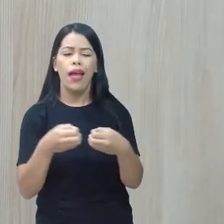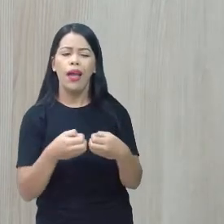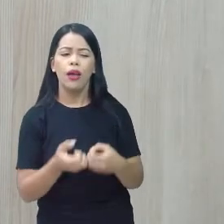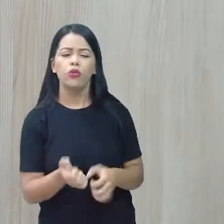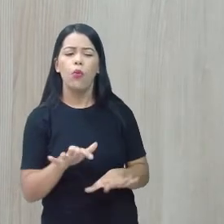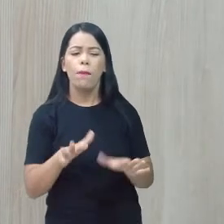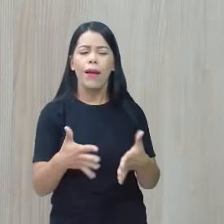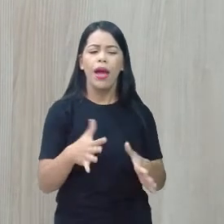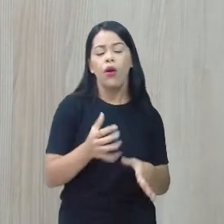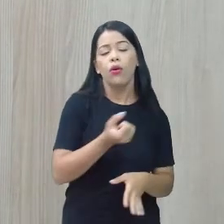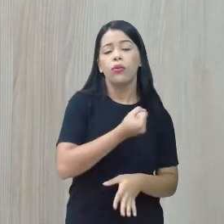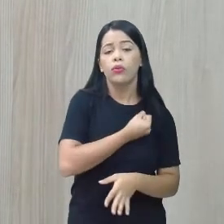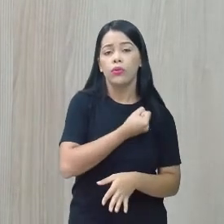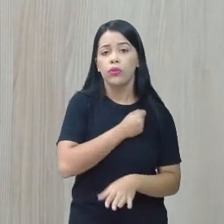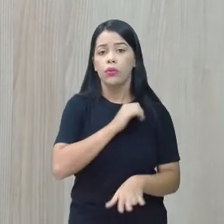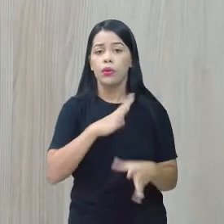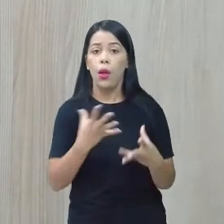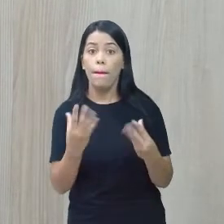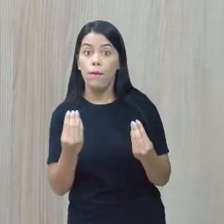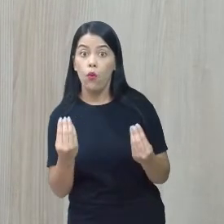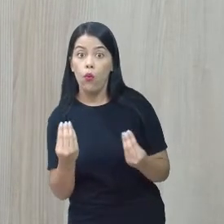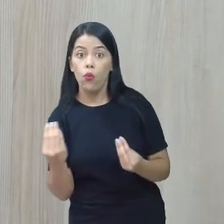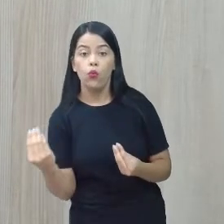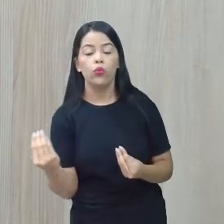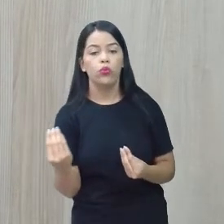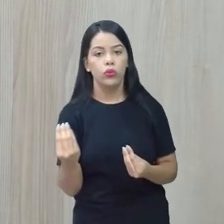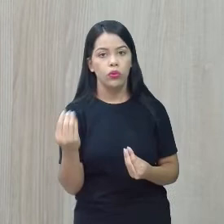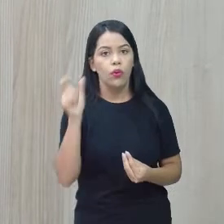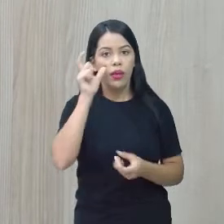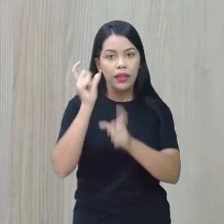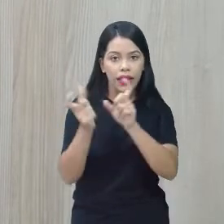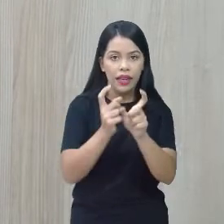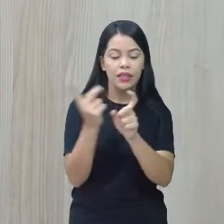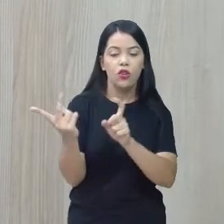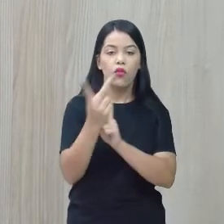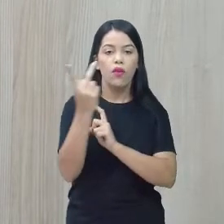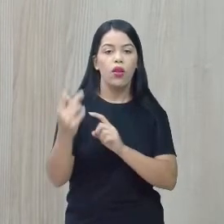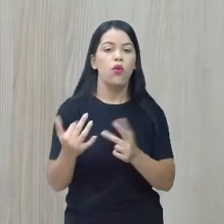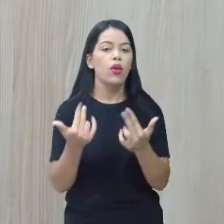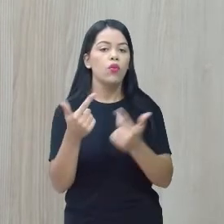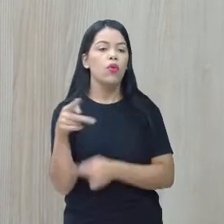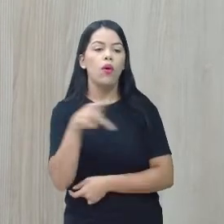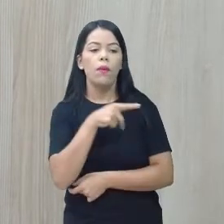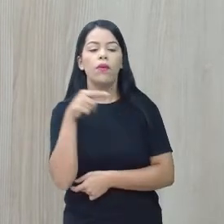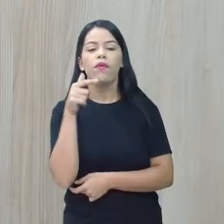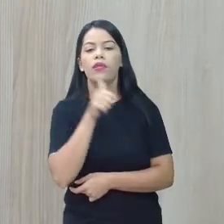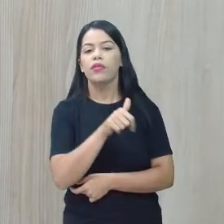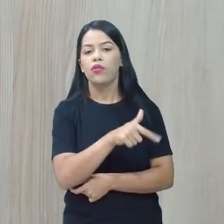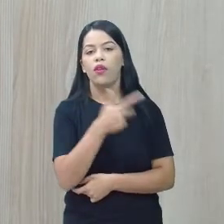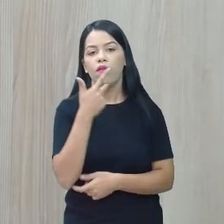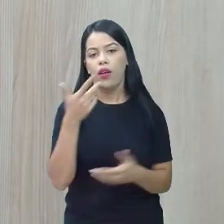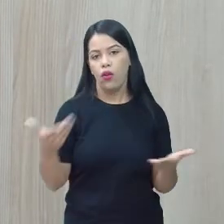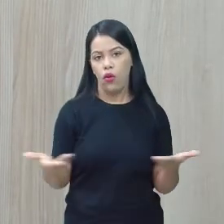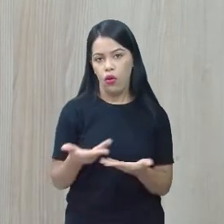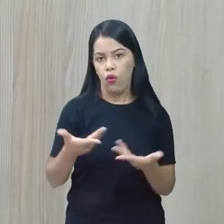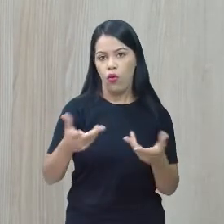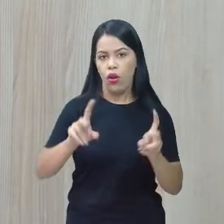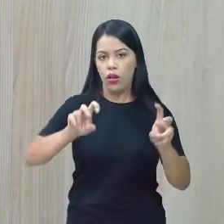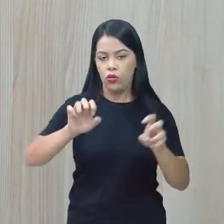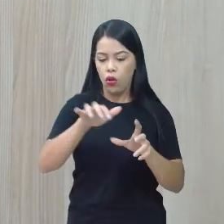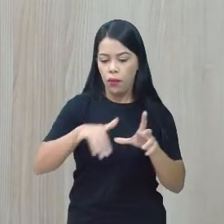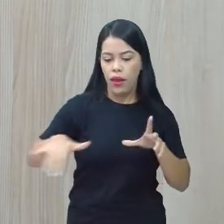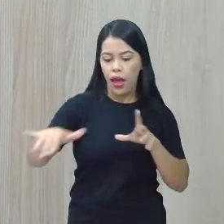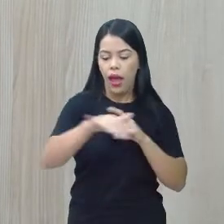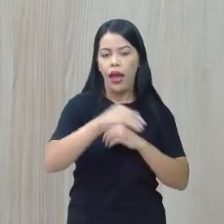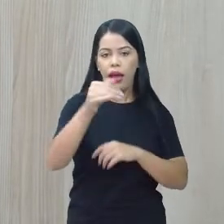dos valores, ela é muito interessante, como o Briane citou aí o exemplo da área do Brasil, né? E ela colocou o valor por extenso